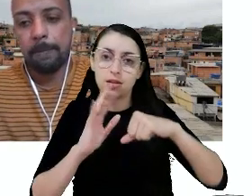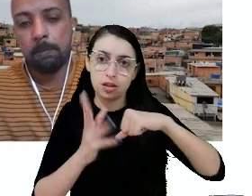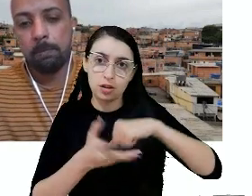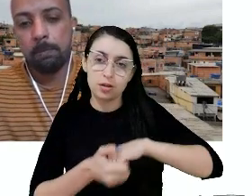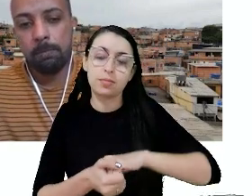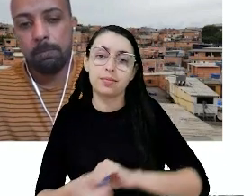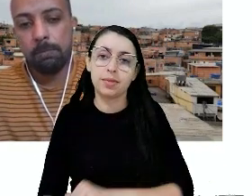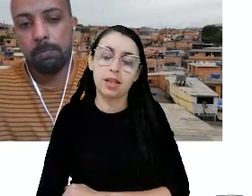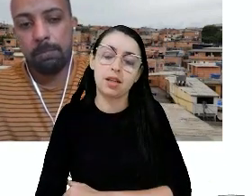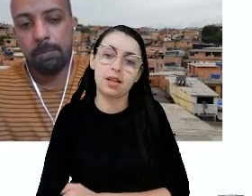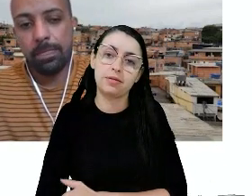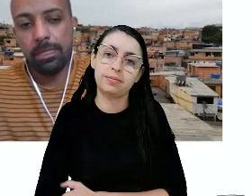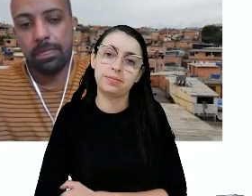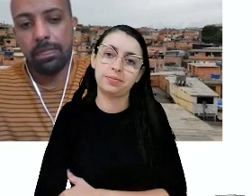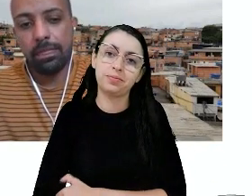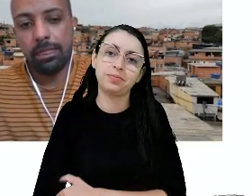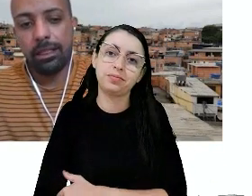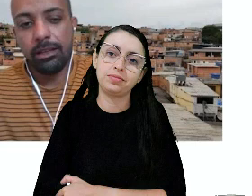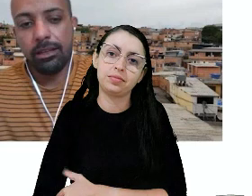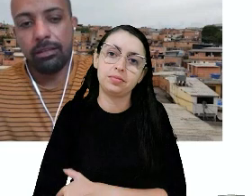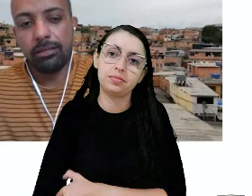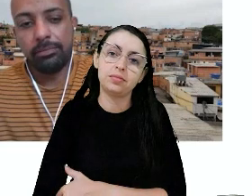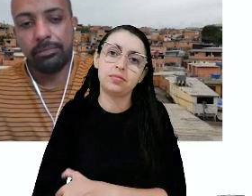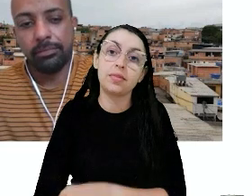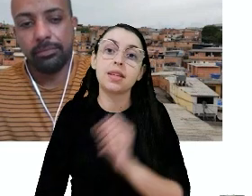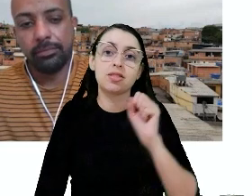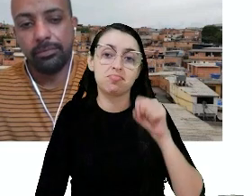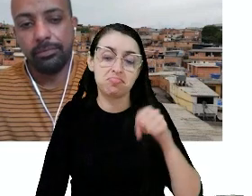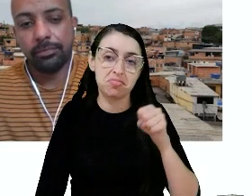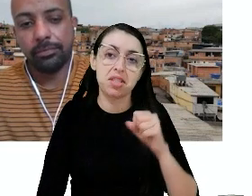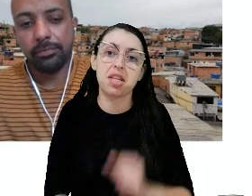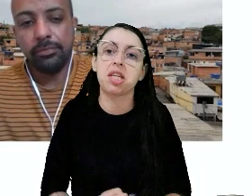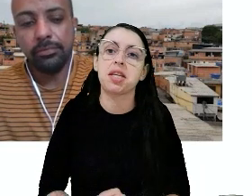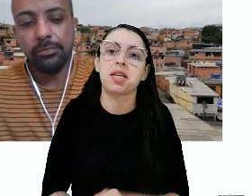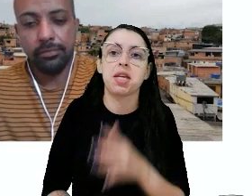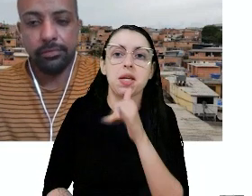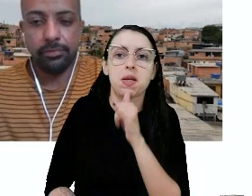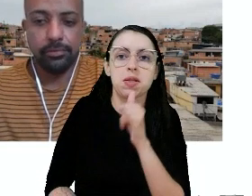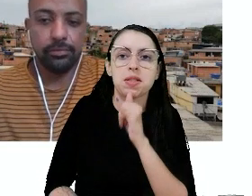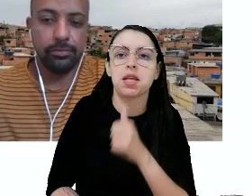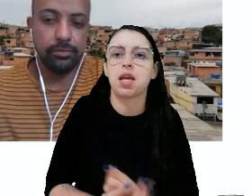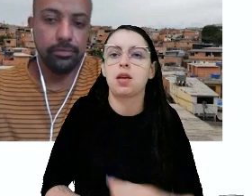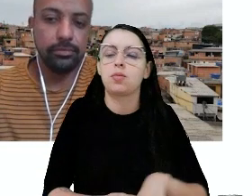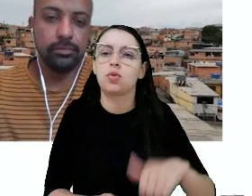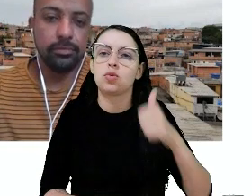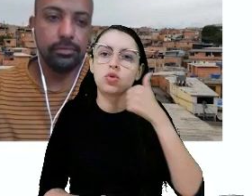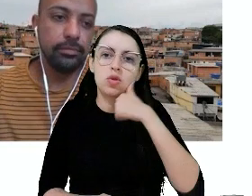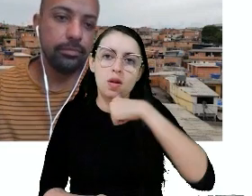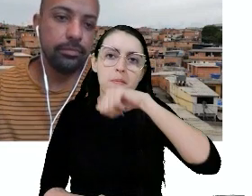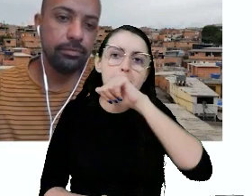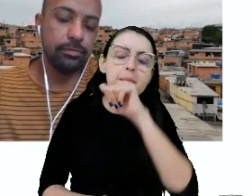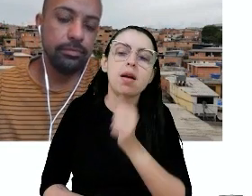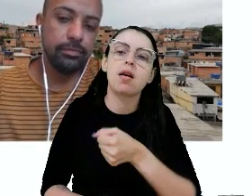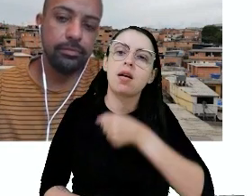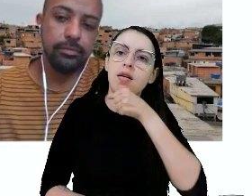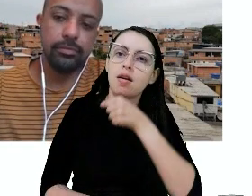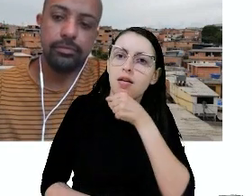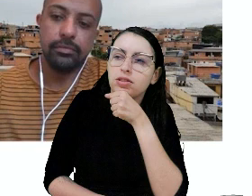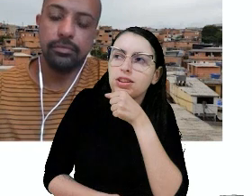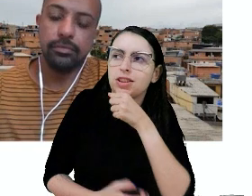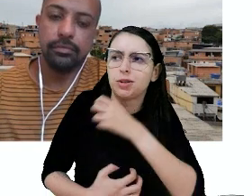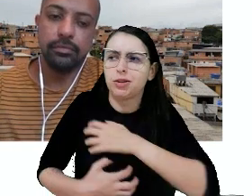mãe pandêmica, e realmente ela é um exemplo de mãe, de avó, ela passou por todas